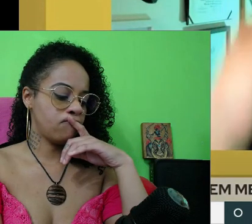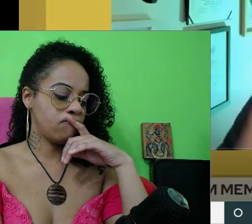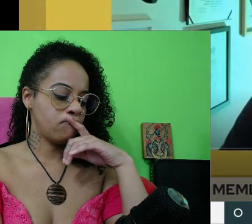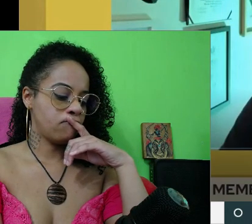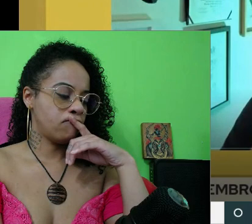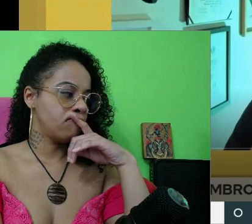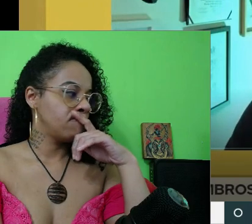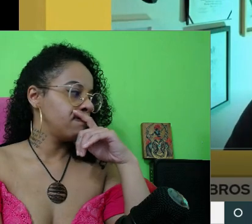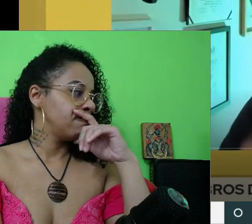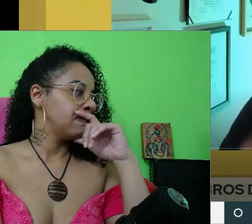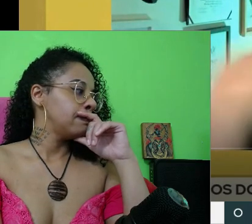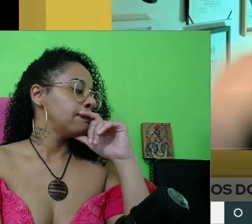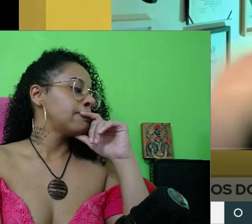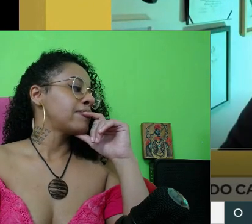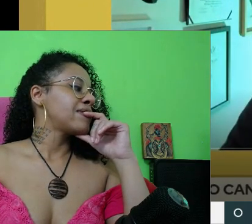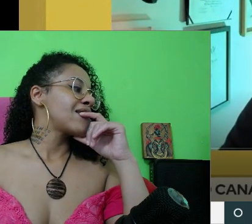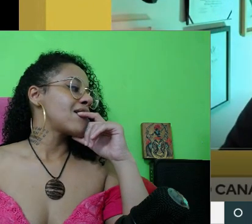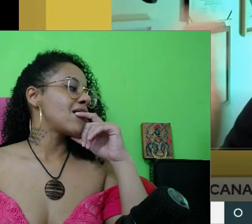lembrar